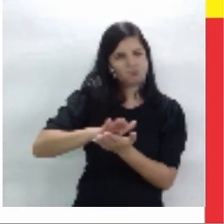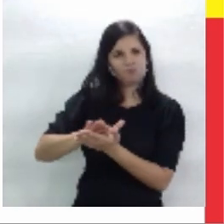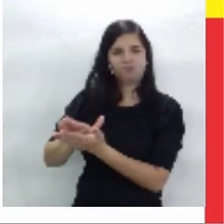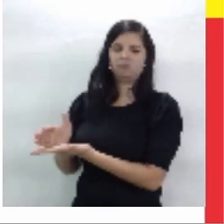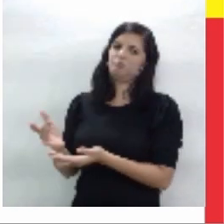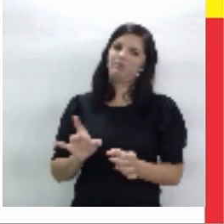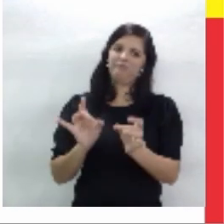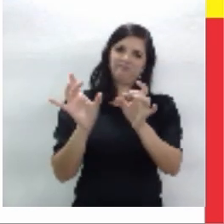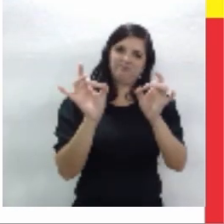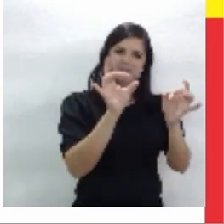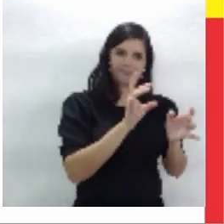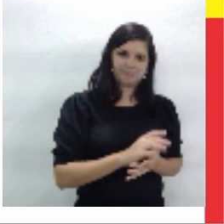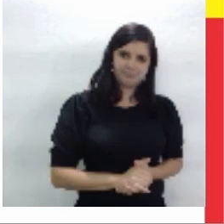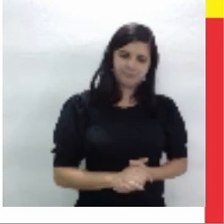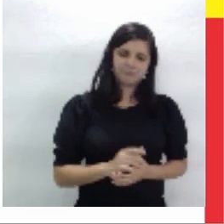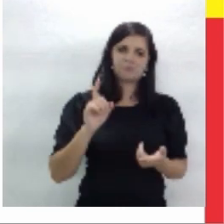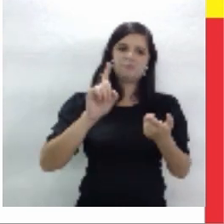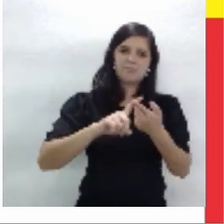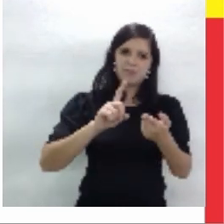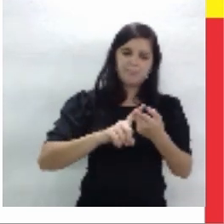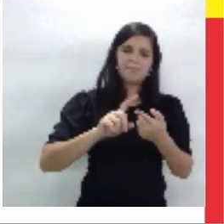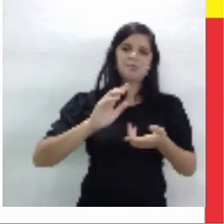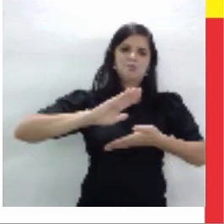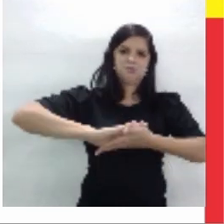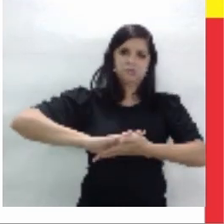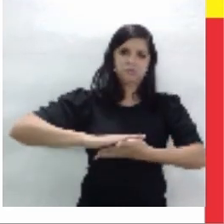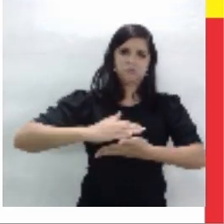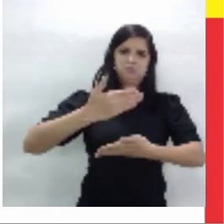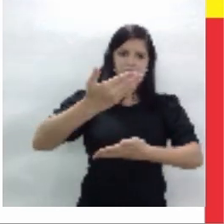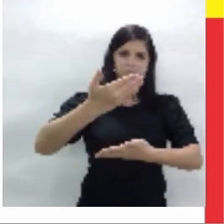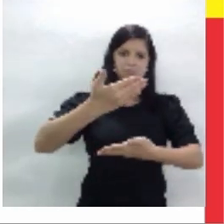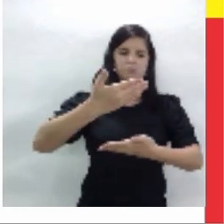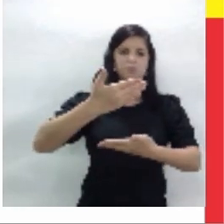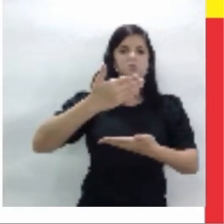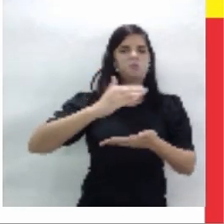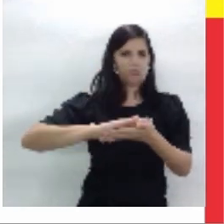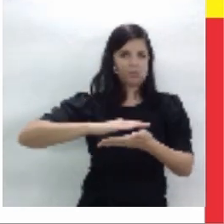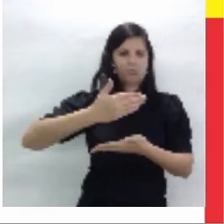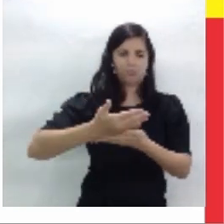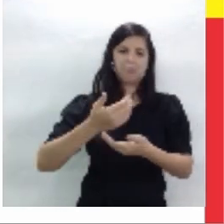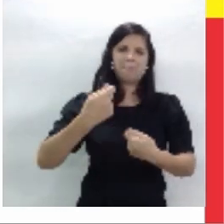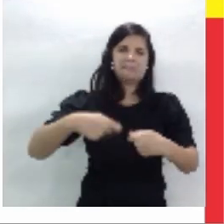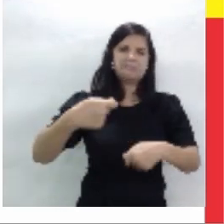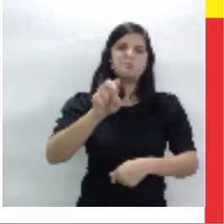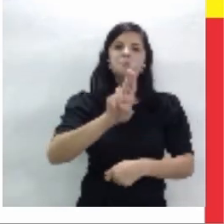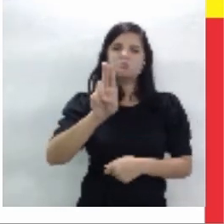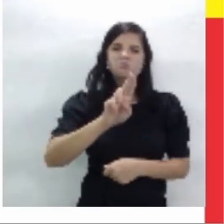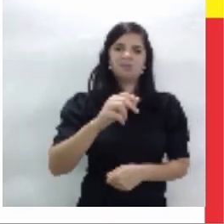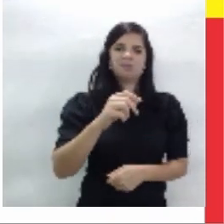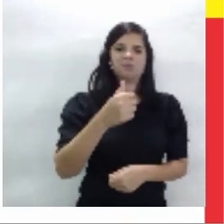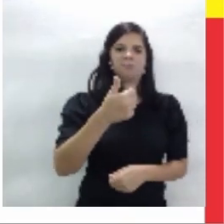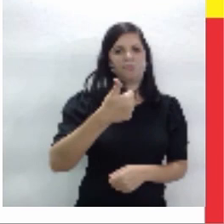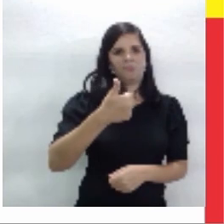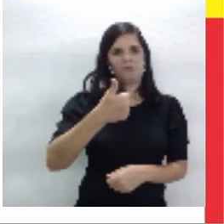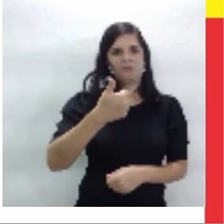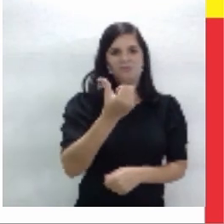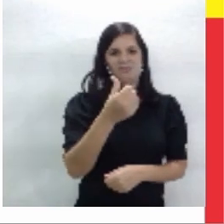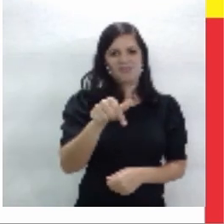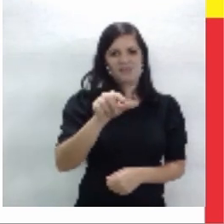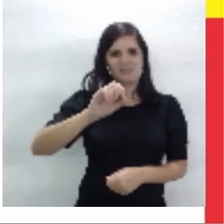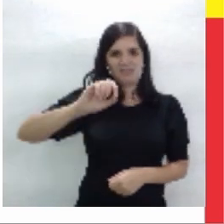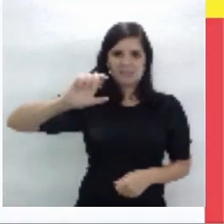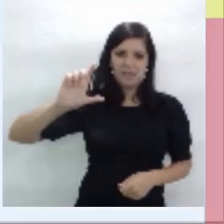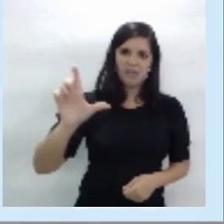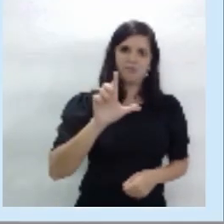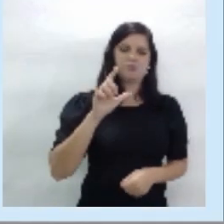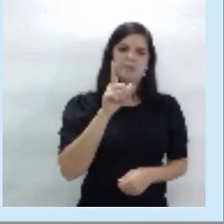vai ver também que na produção de notebooks, tá? De computadores, é necessário aí 1.700 litros de água. Olha para mim,